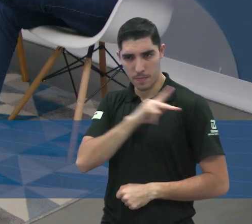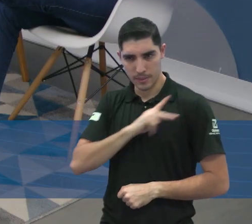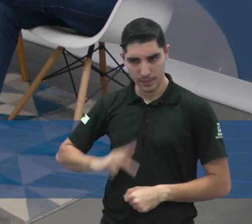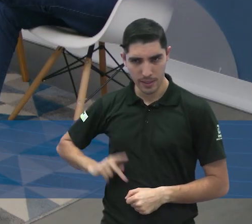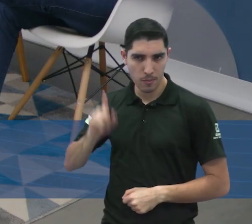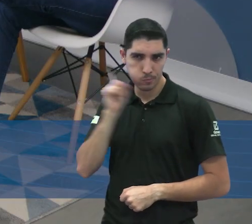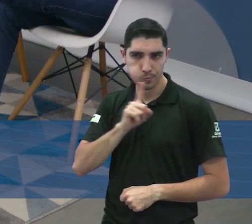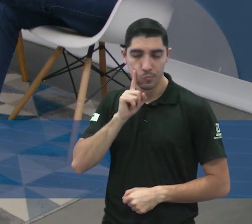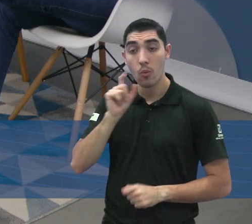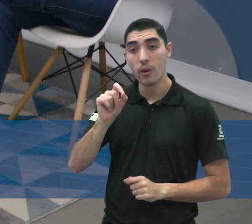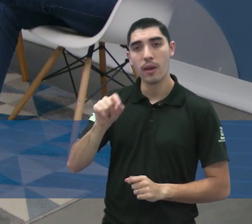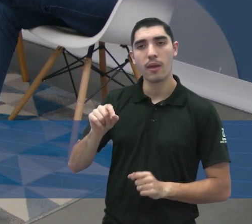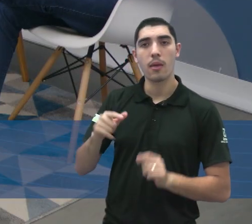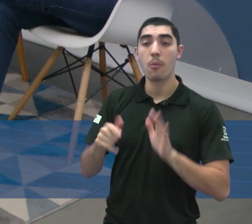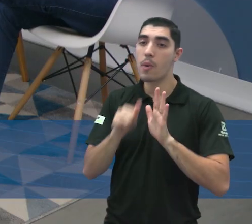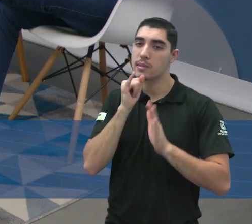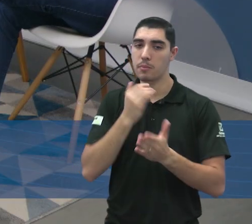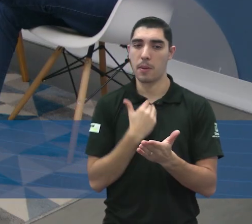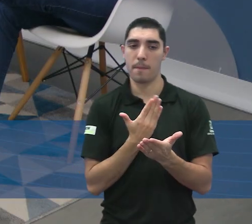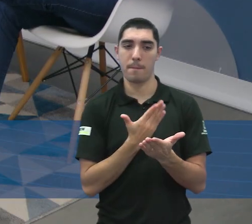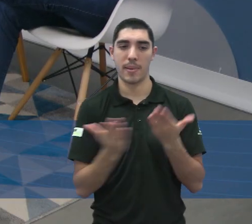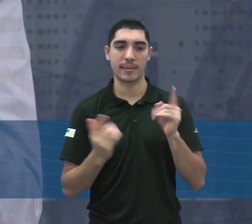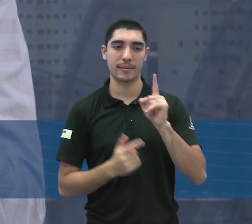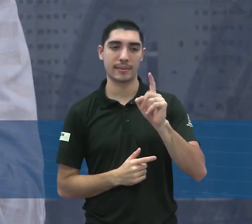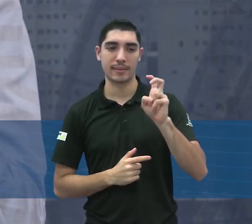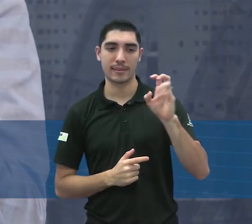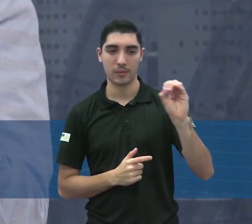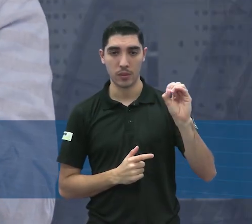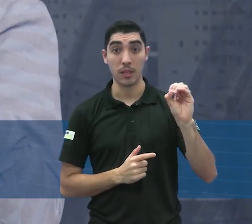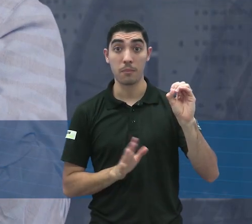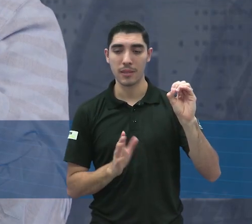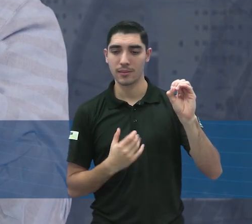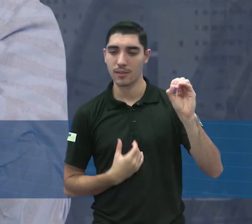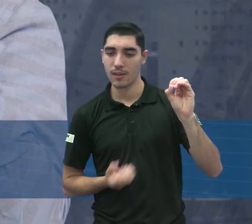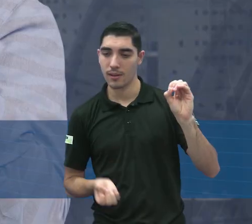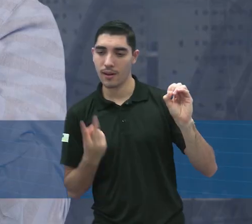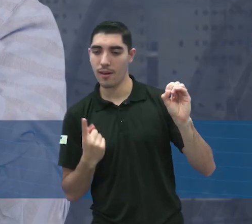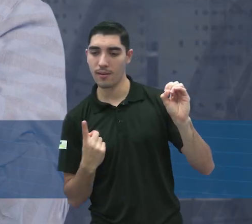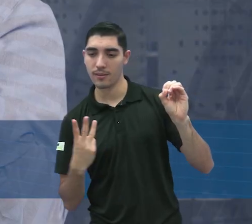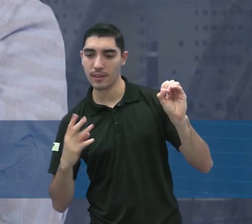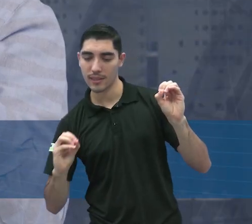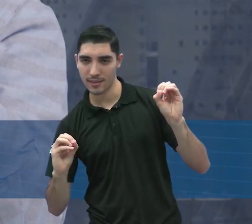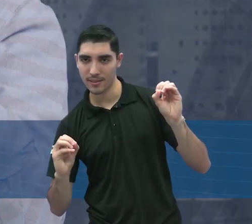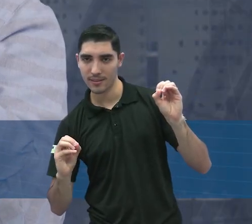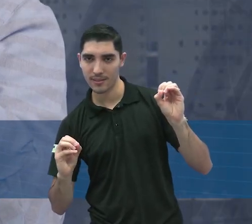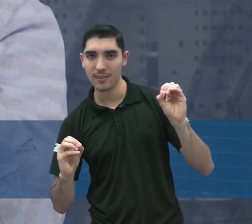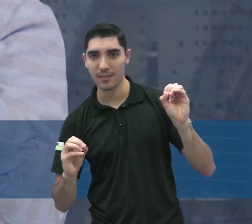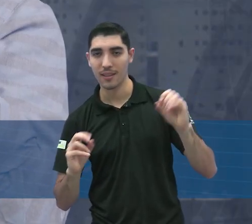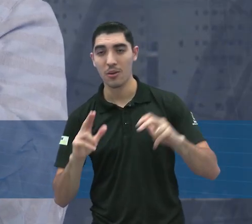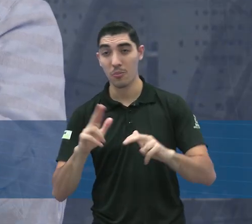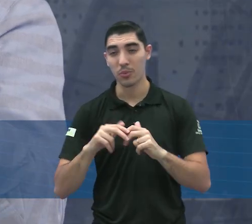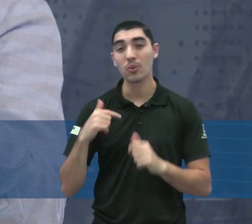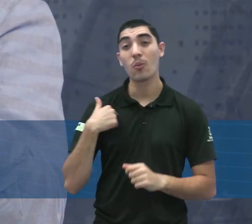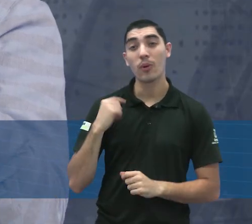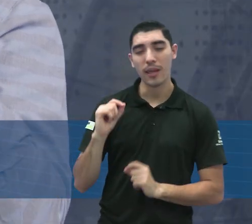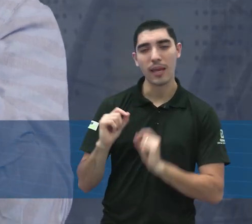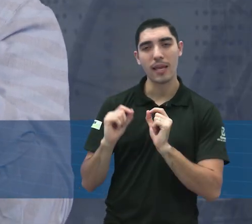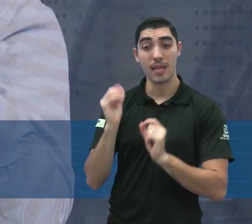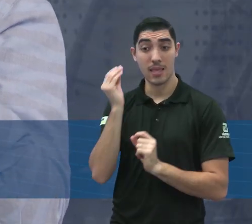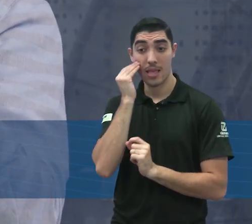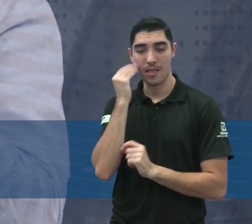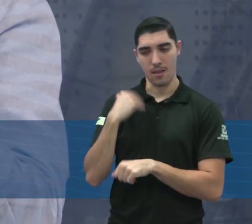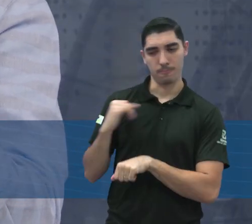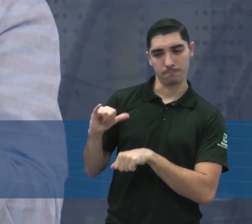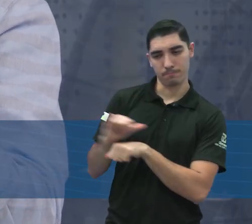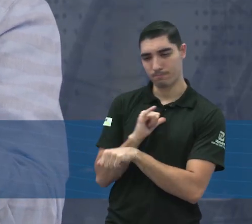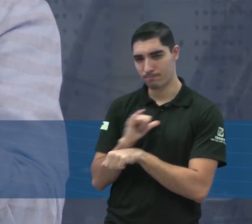Você pede 150, mas na verdade você queria 30. A ideia de você tentar extrair sempre o máximo do seu oponente ou da